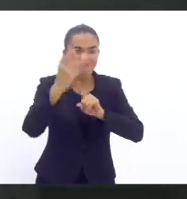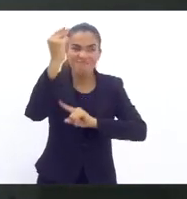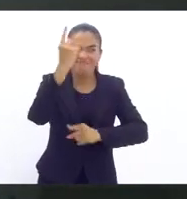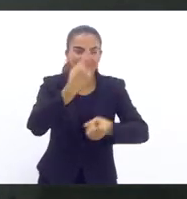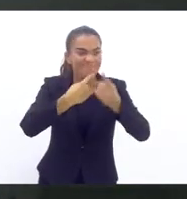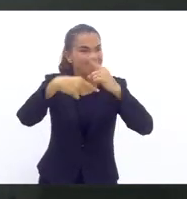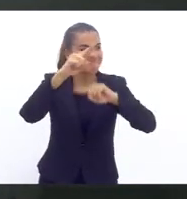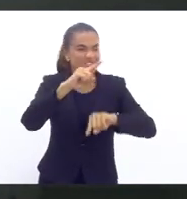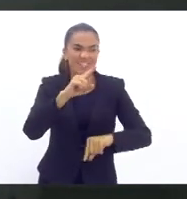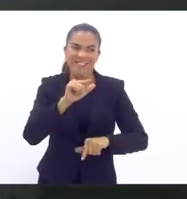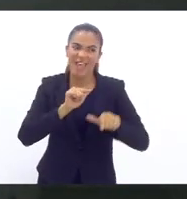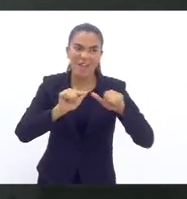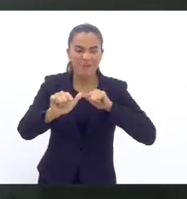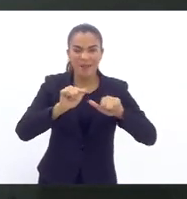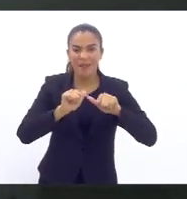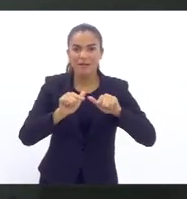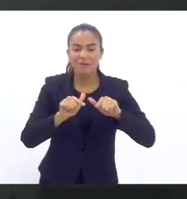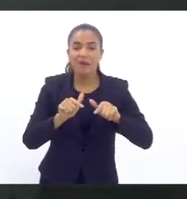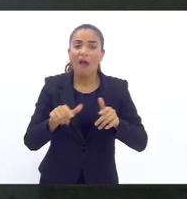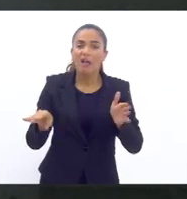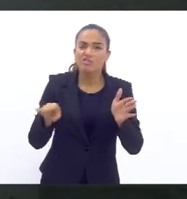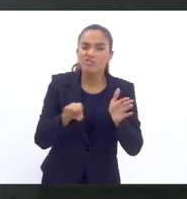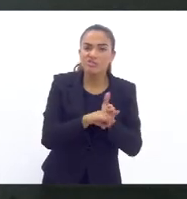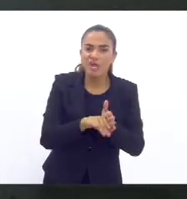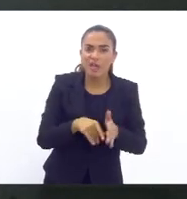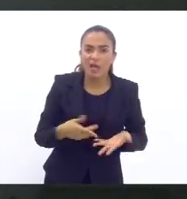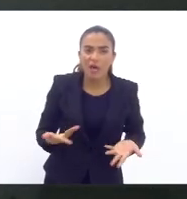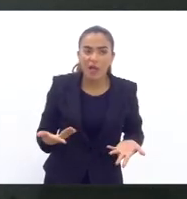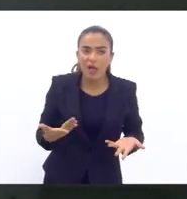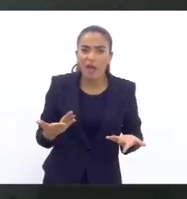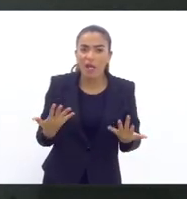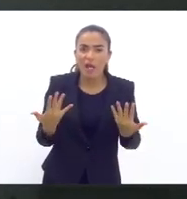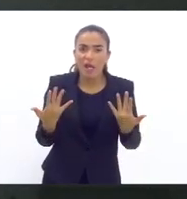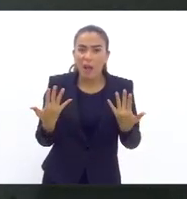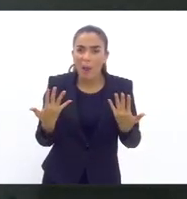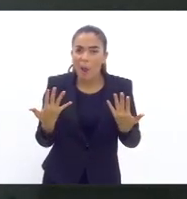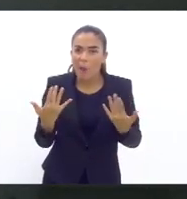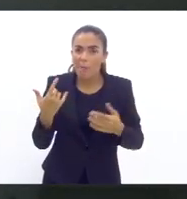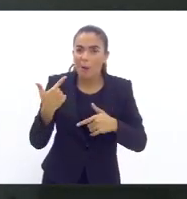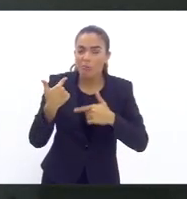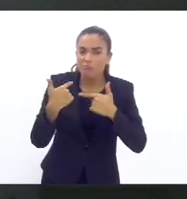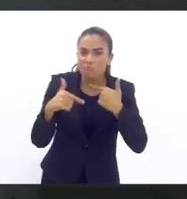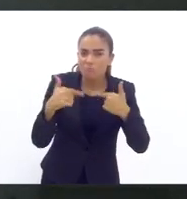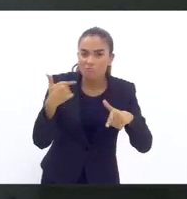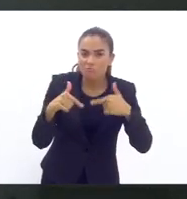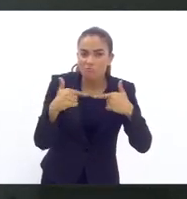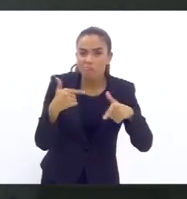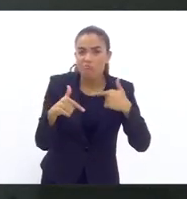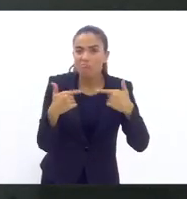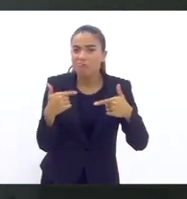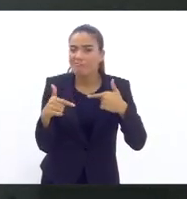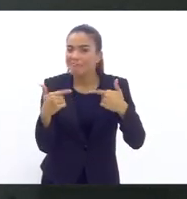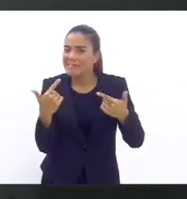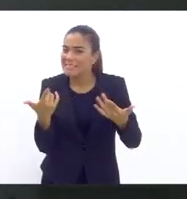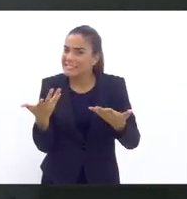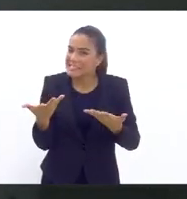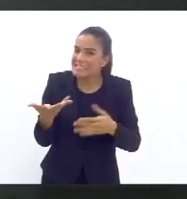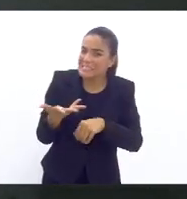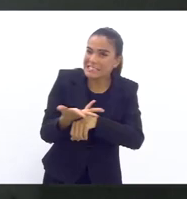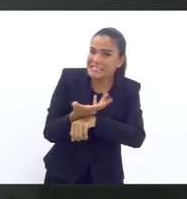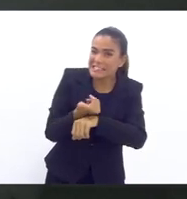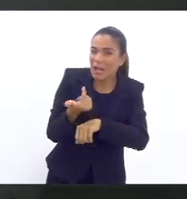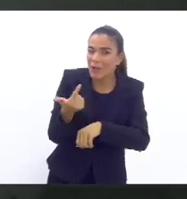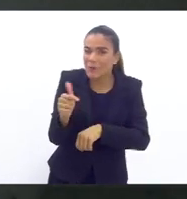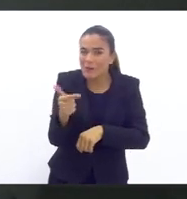aí né vou ter trabalho e tal e chega aqui com a mão de obra muito não tão qualificada